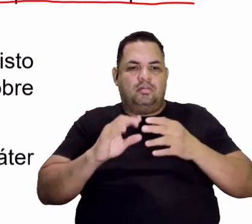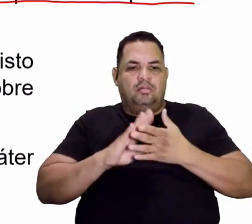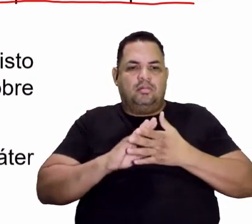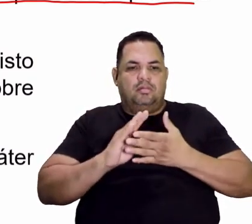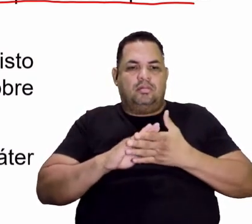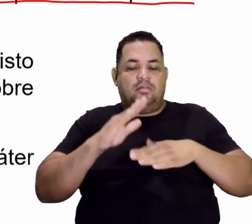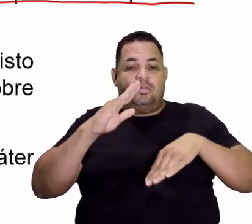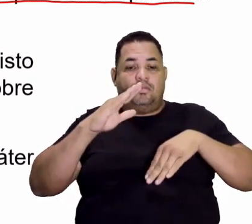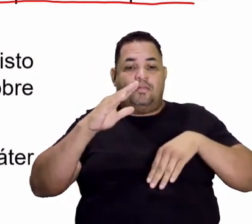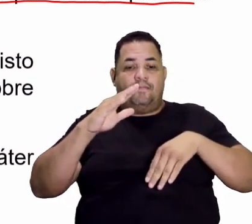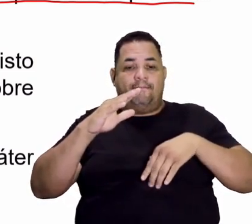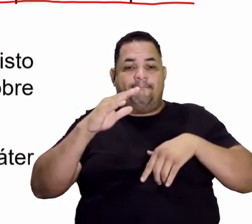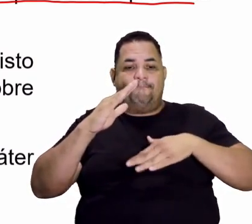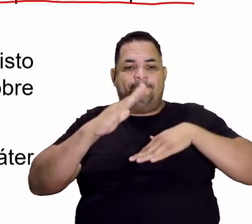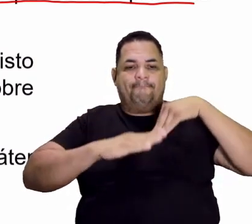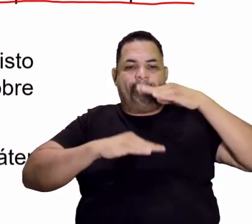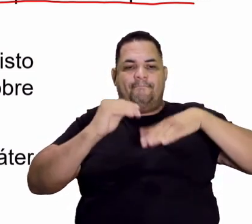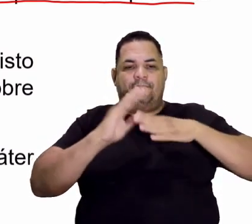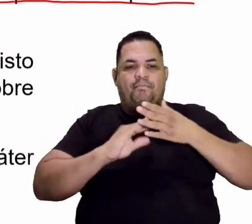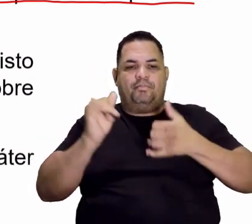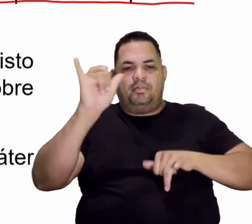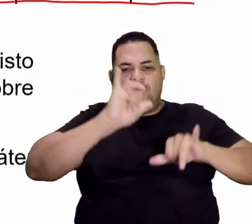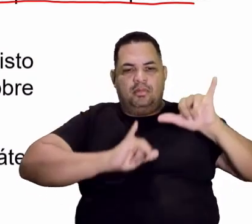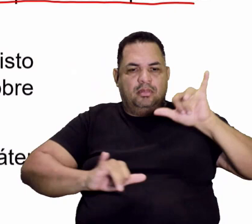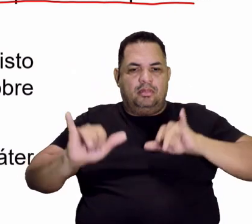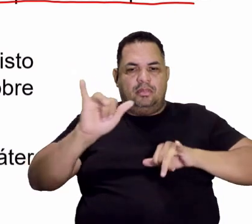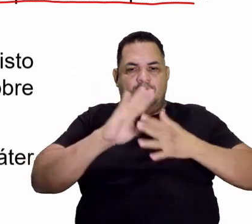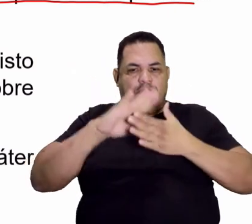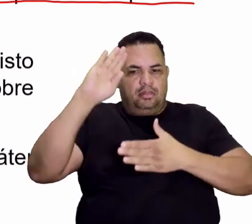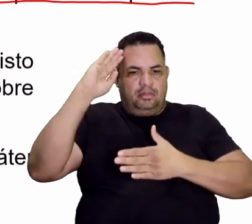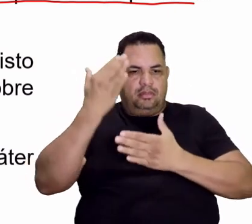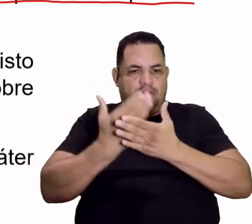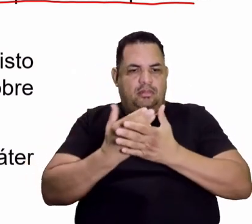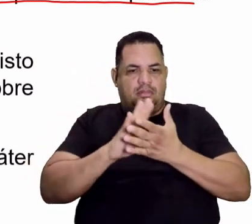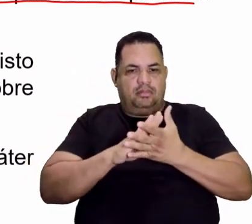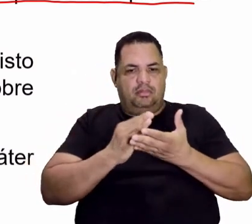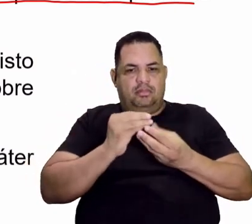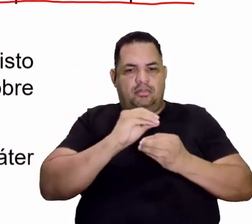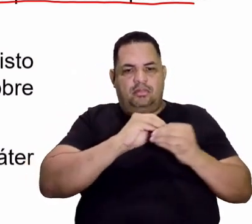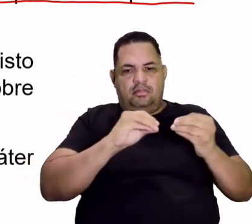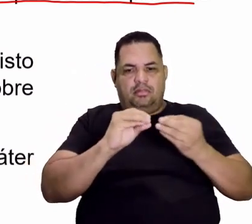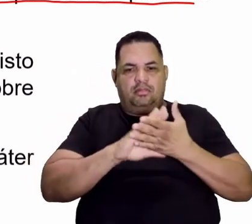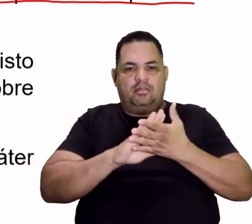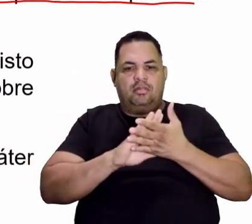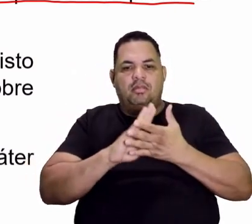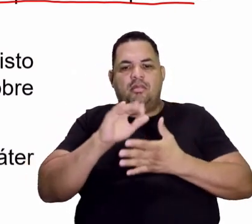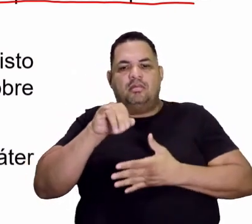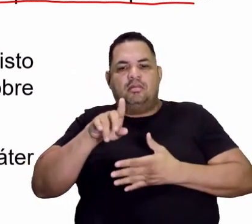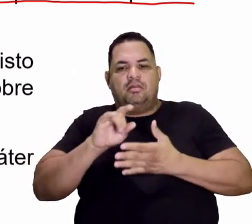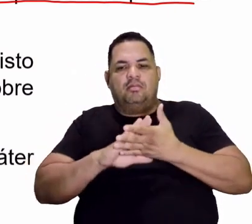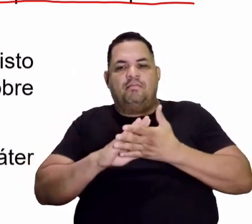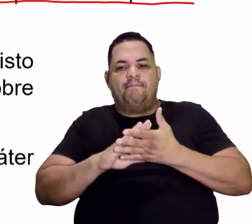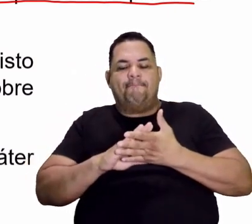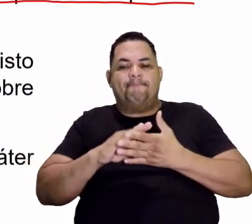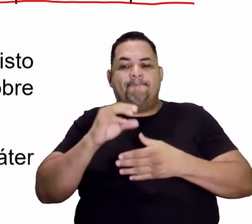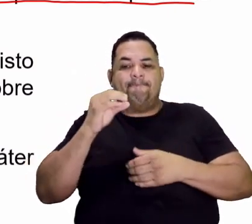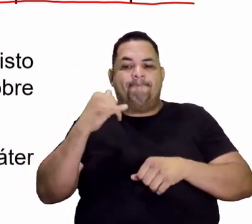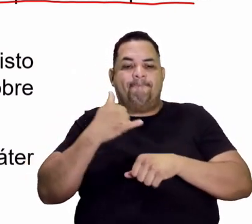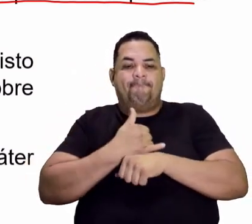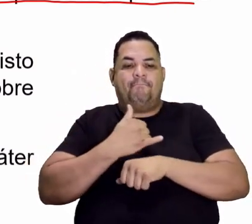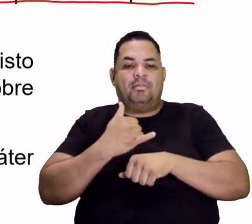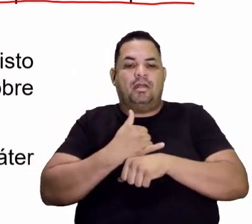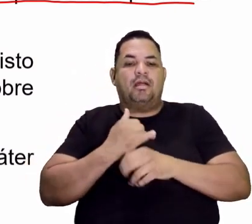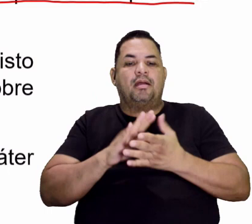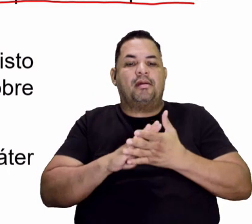Os alquimistas acreditavam que a transmutação, isto é, a transferência do espírito de um metal nobre para a